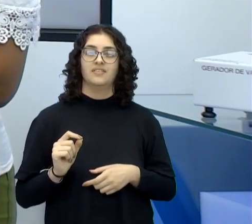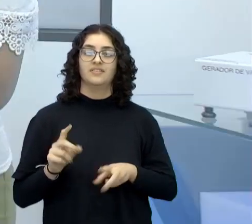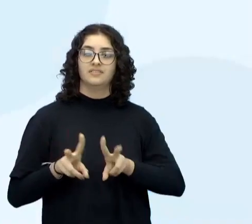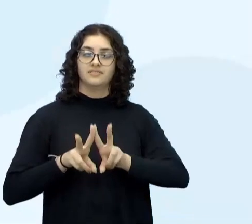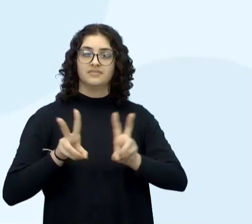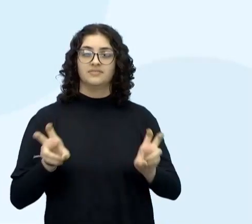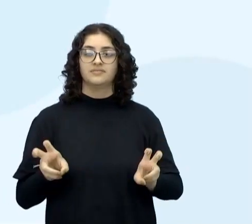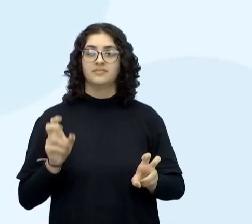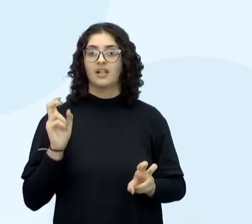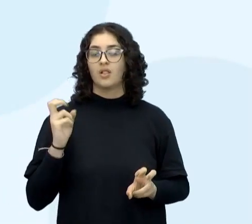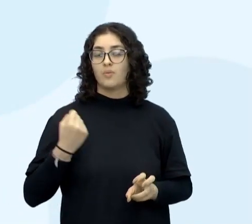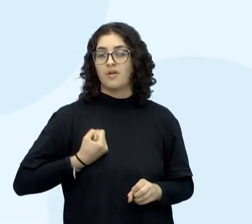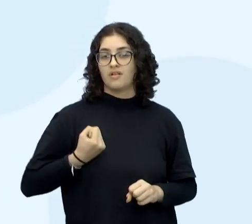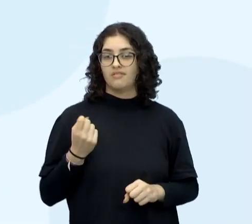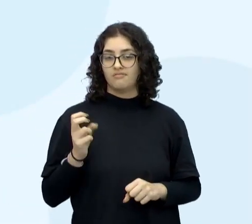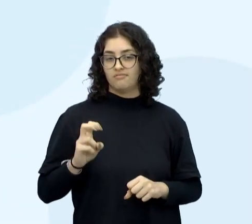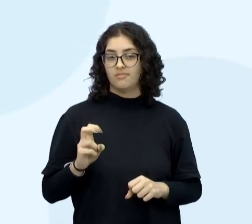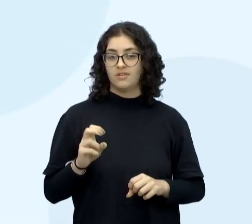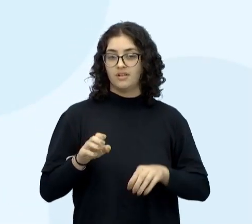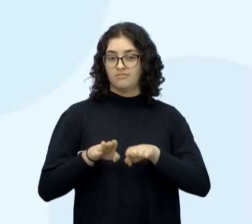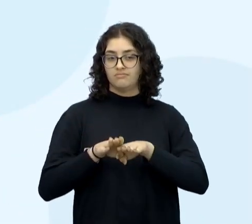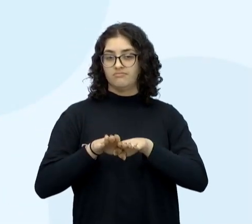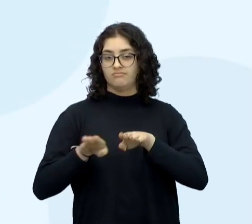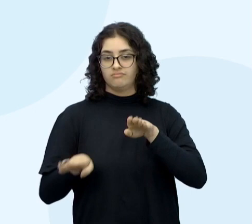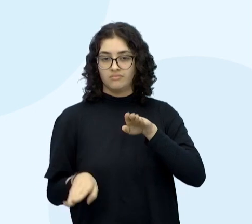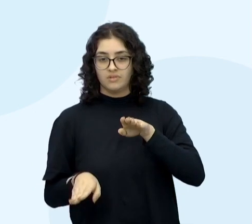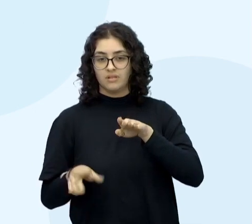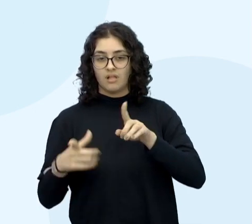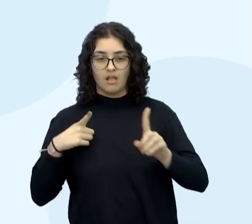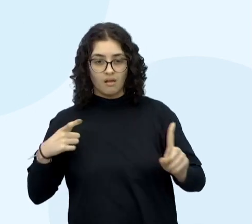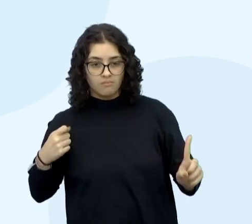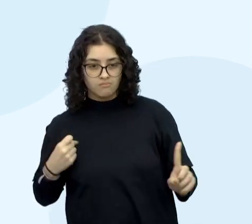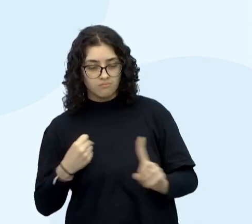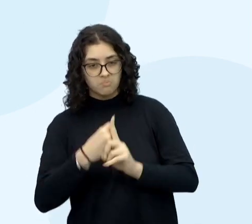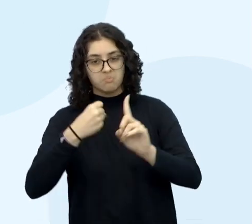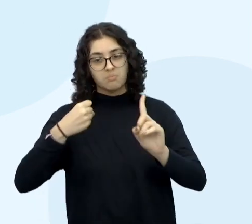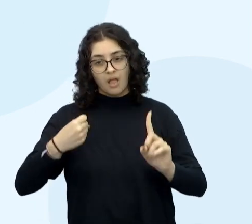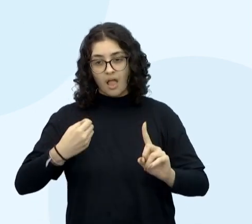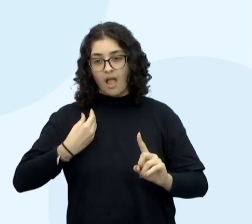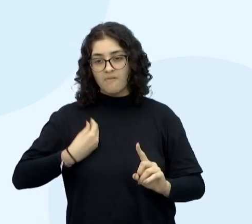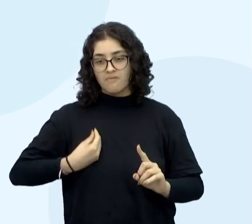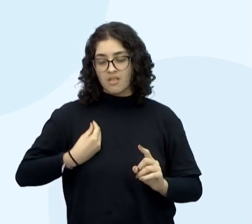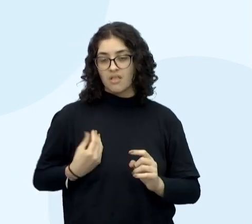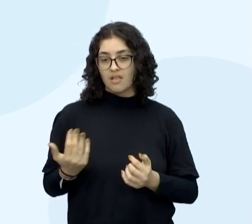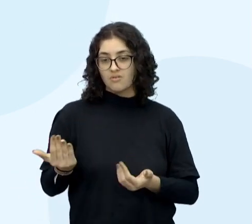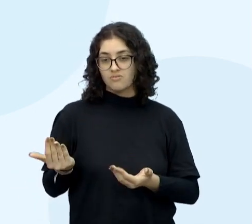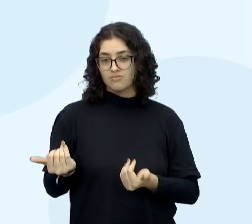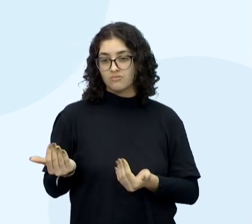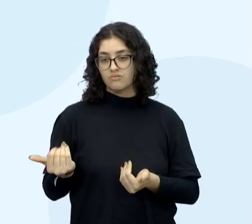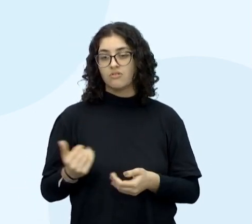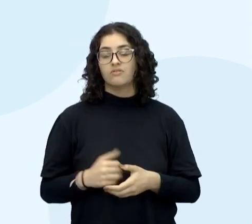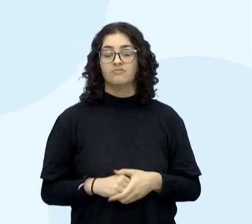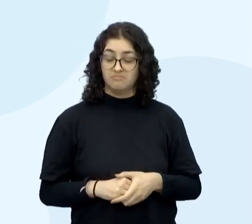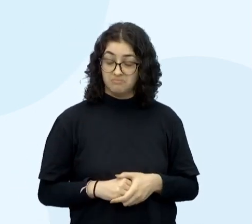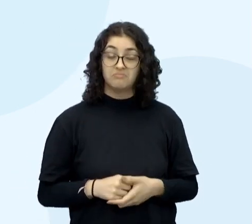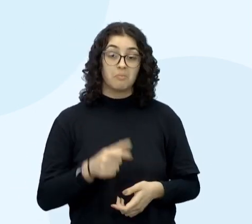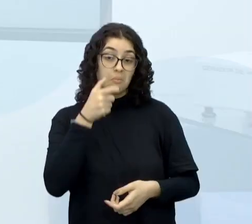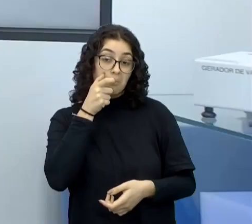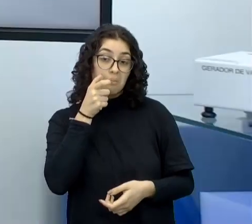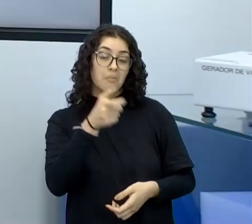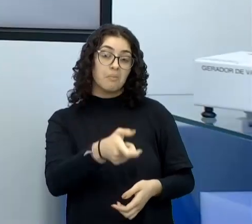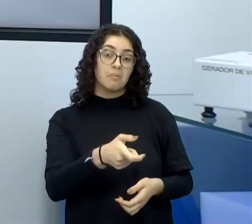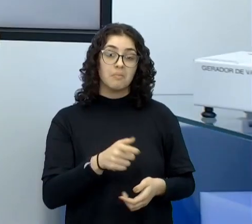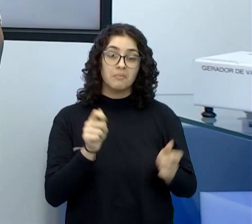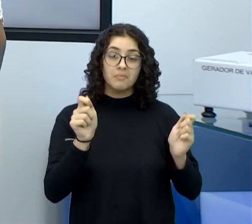o tema 5 ali, as desigualdades que impactam a vida dos jovens. Interessante,